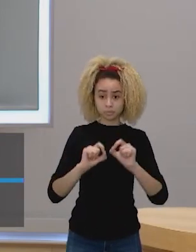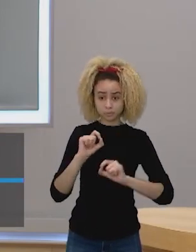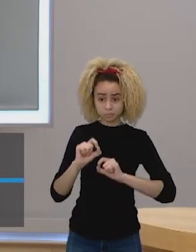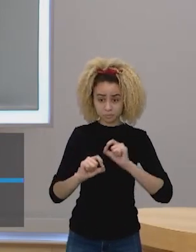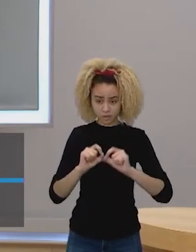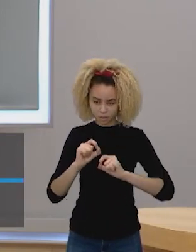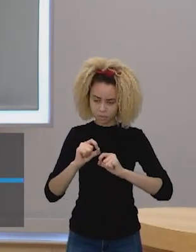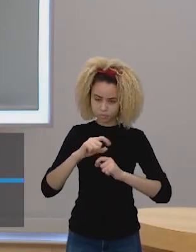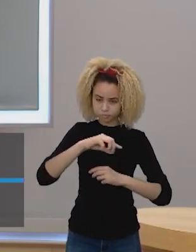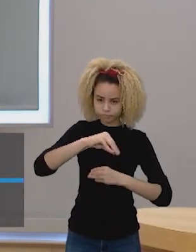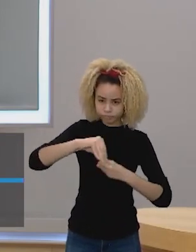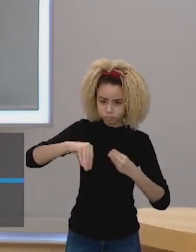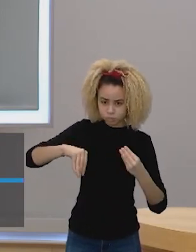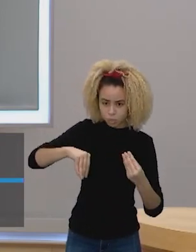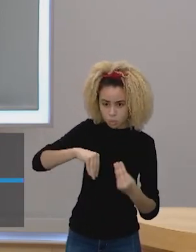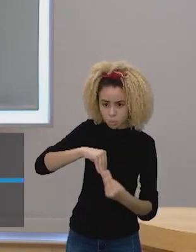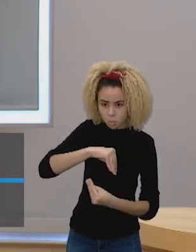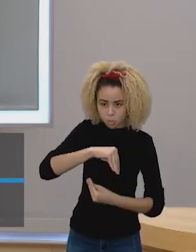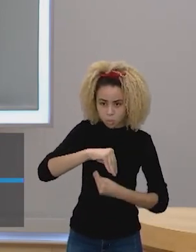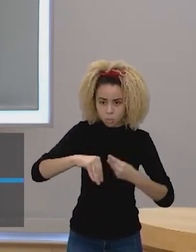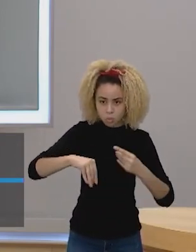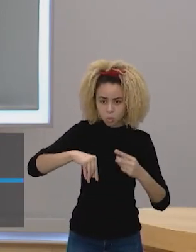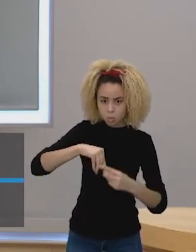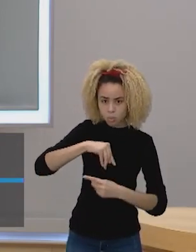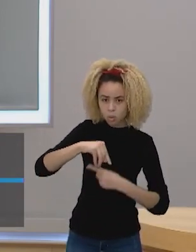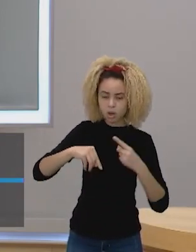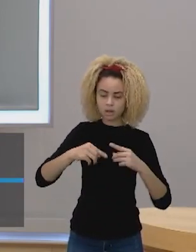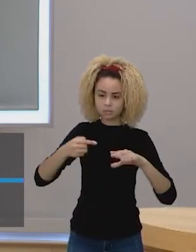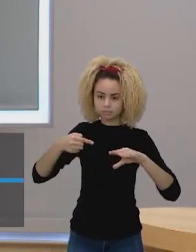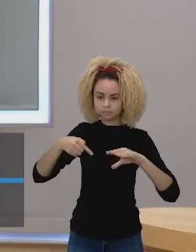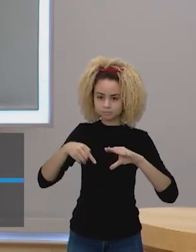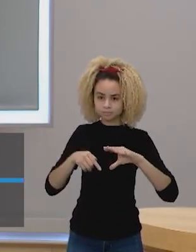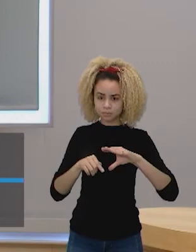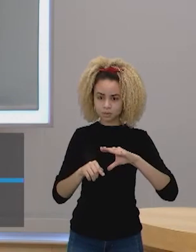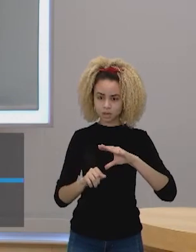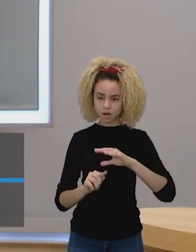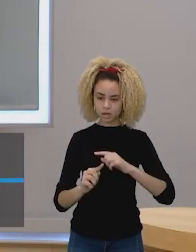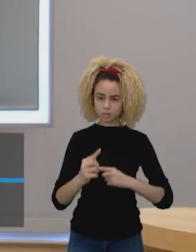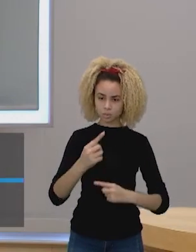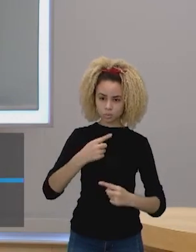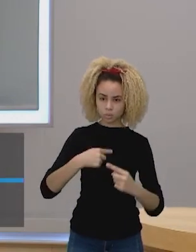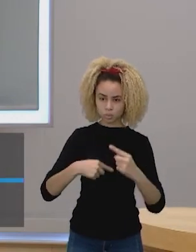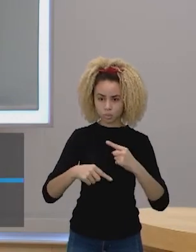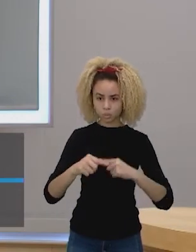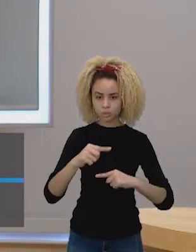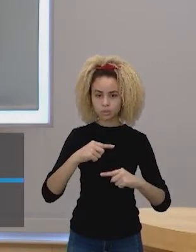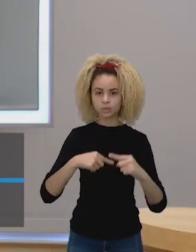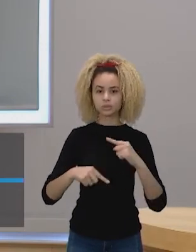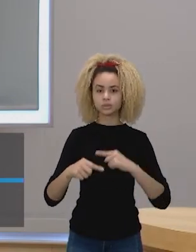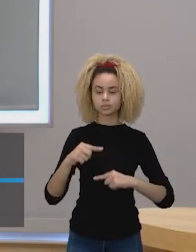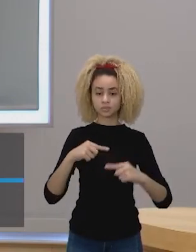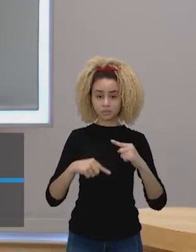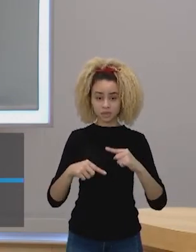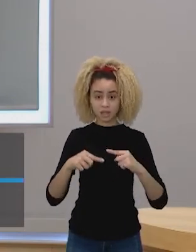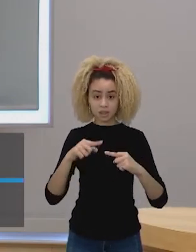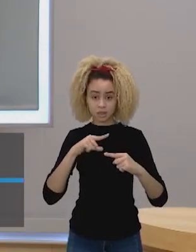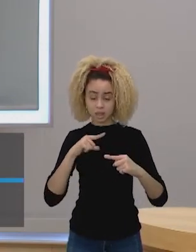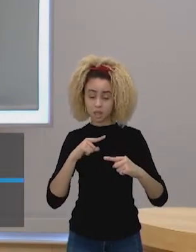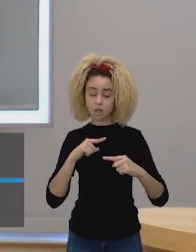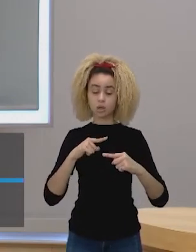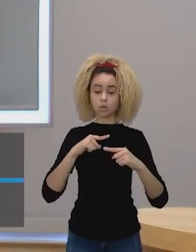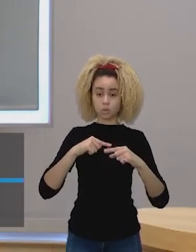tem um processo, né? Tem um processo de entrada, a gente chama até de motores a 4 tempos que fazem isso. Tem um momento ali que